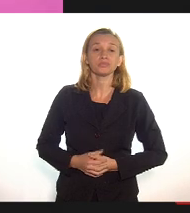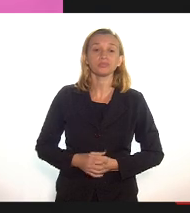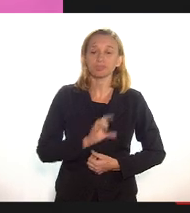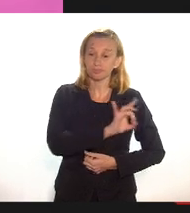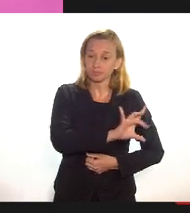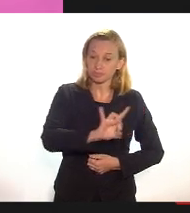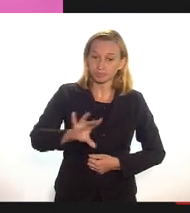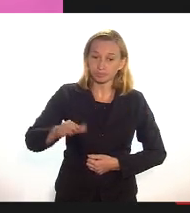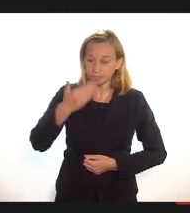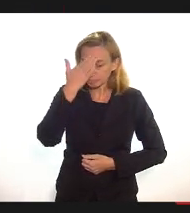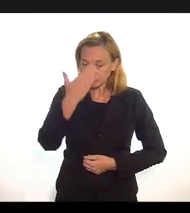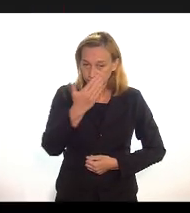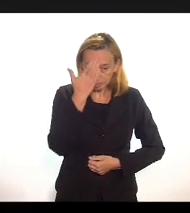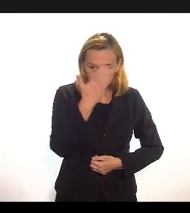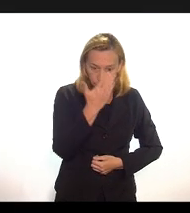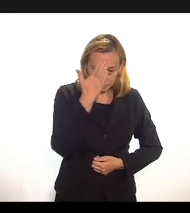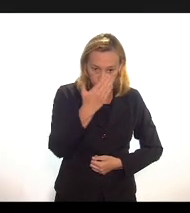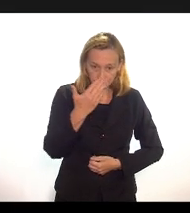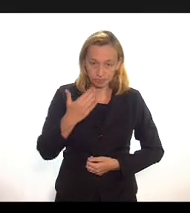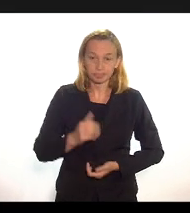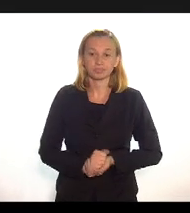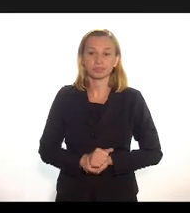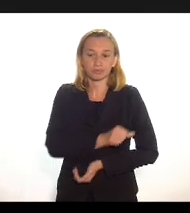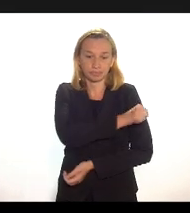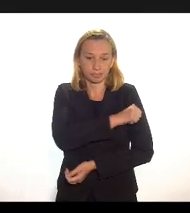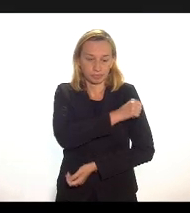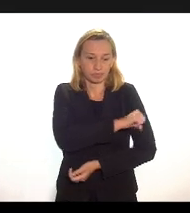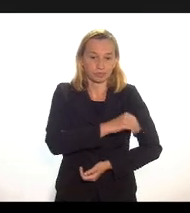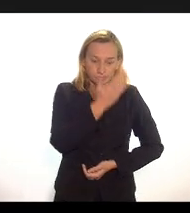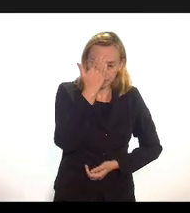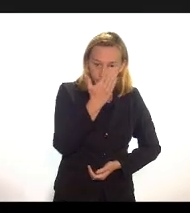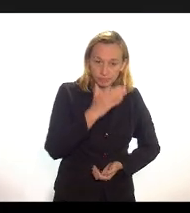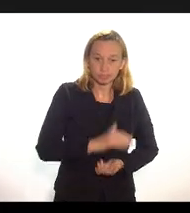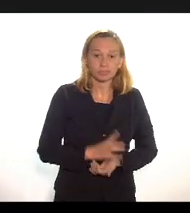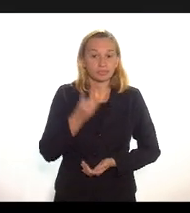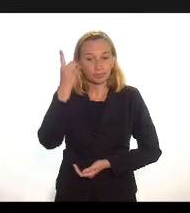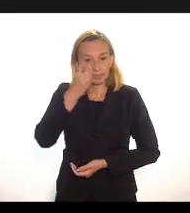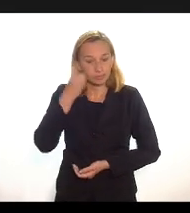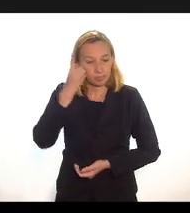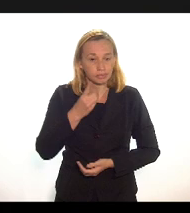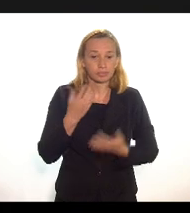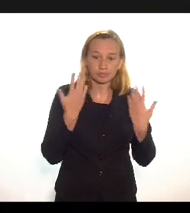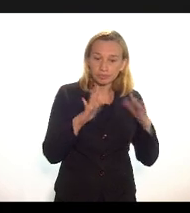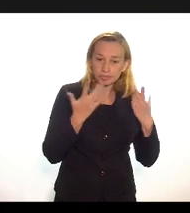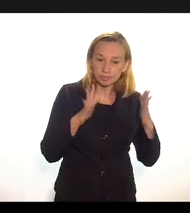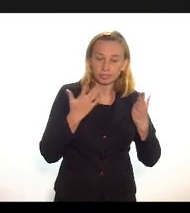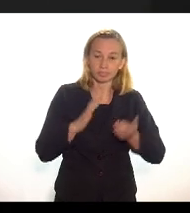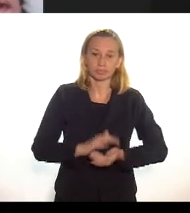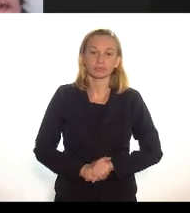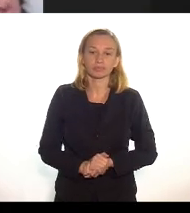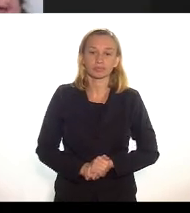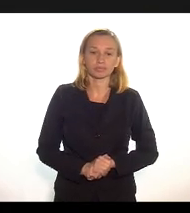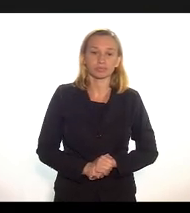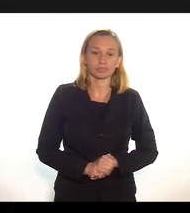cada um. Obrigada, Rejane. Parabéns, Rejane. Deputada, parabéns pela...